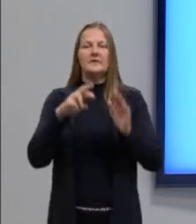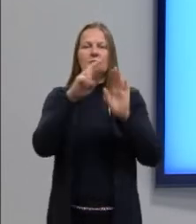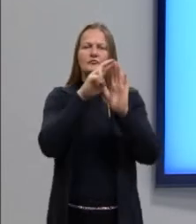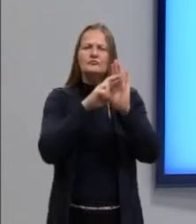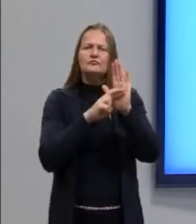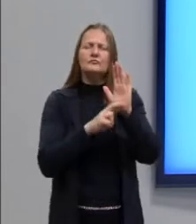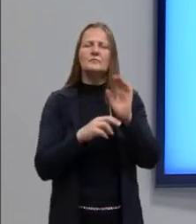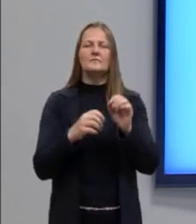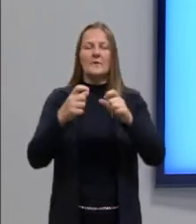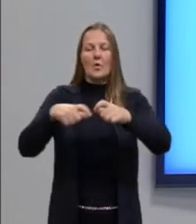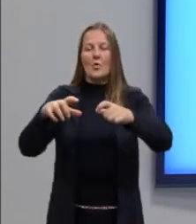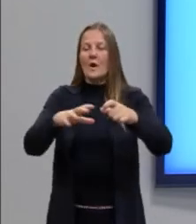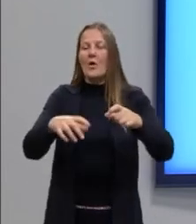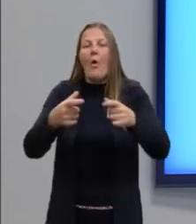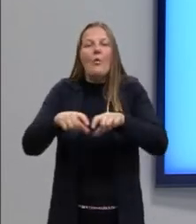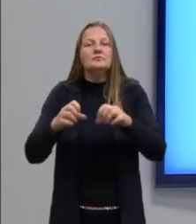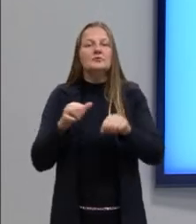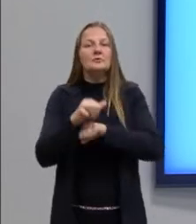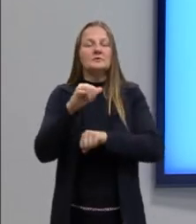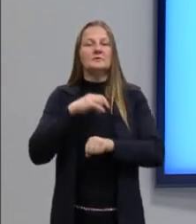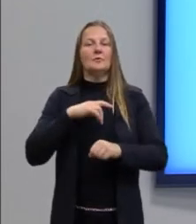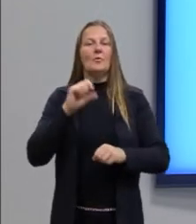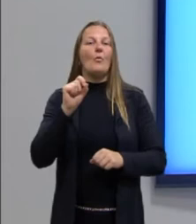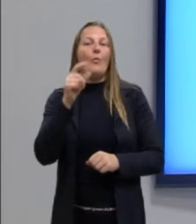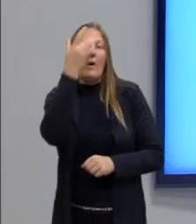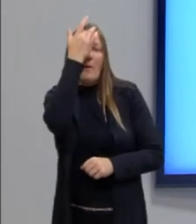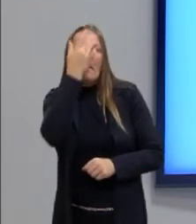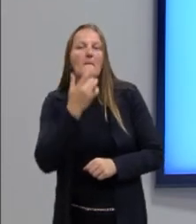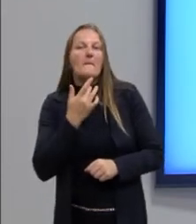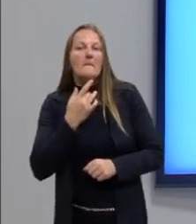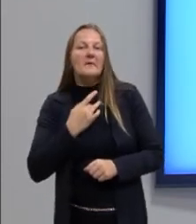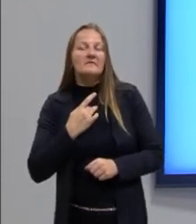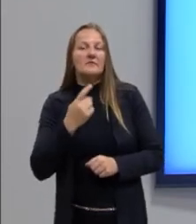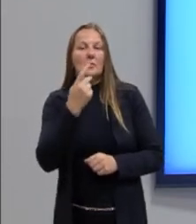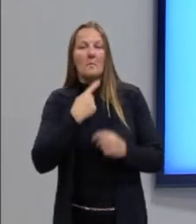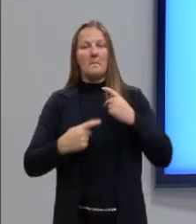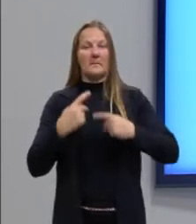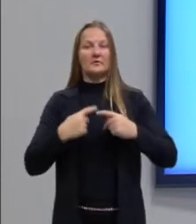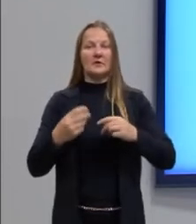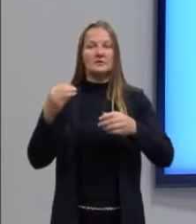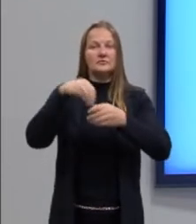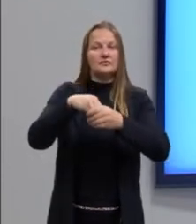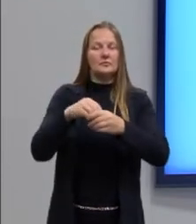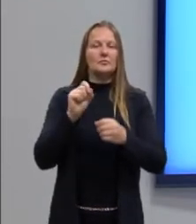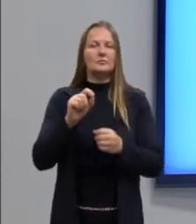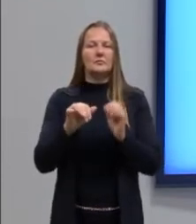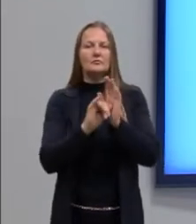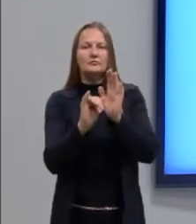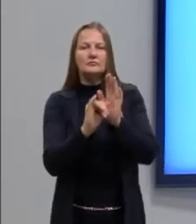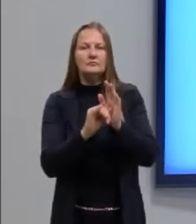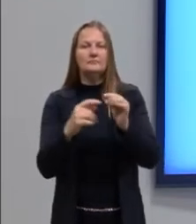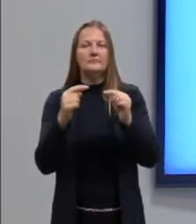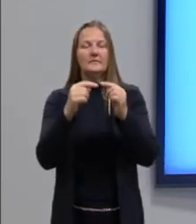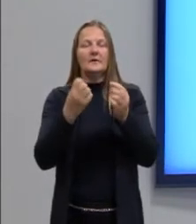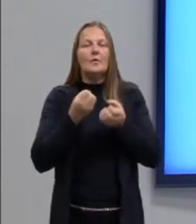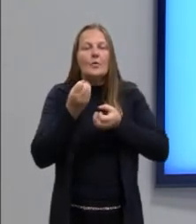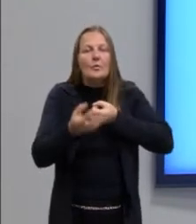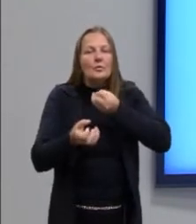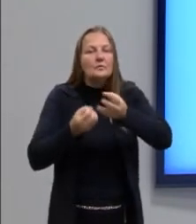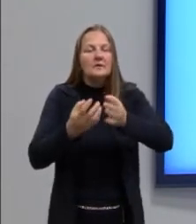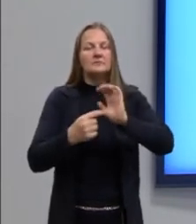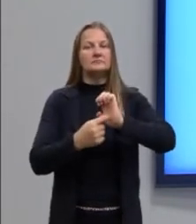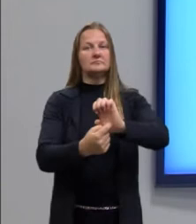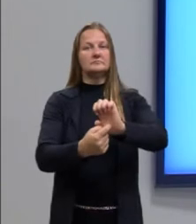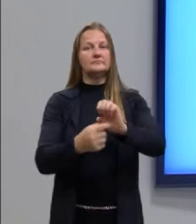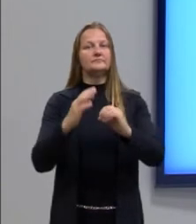espaço tempo e personagens tá então no texto narrativo eu vou ter propósito de relatar disso